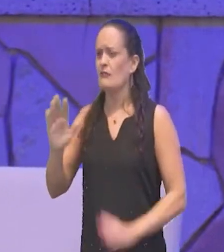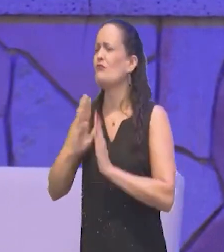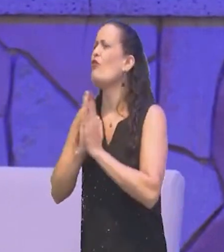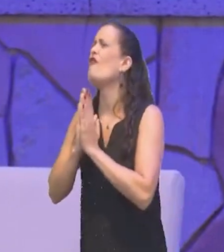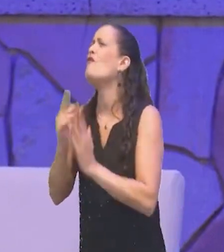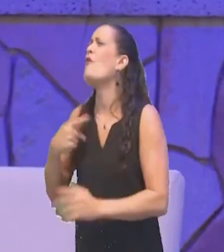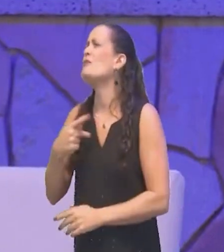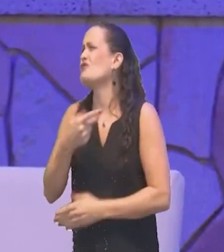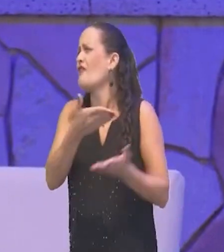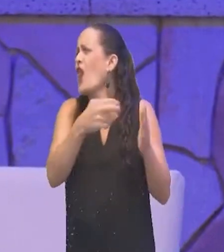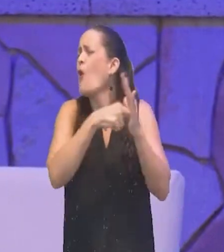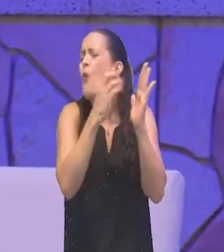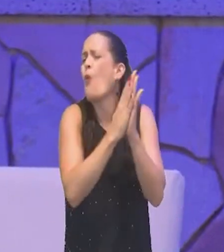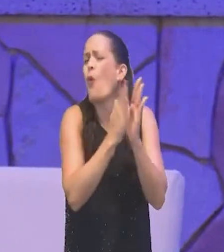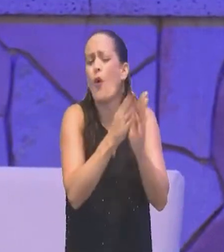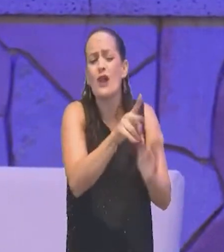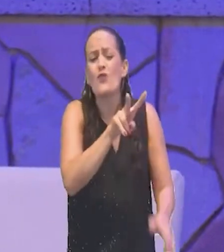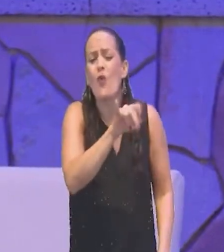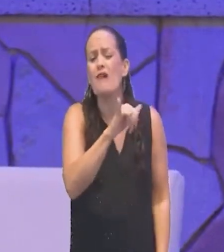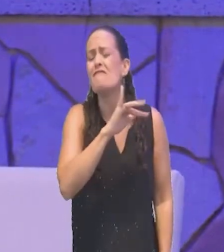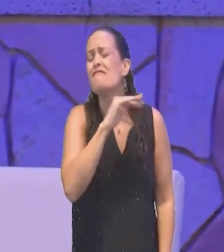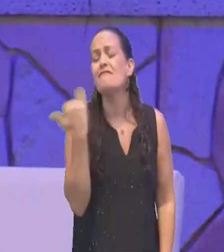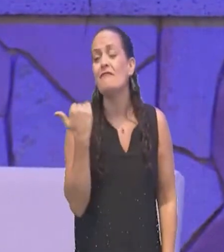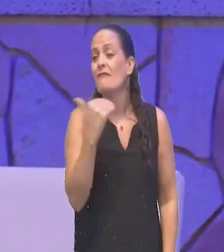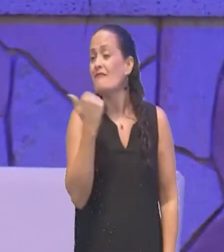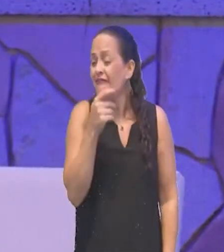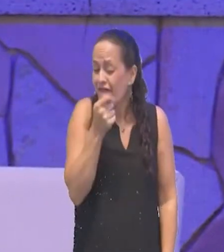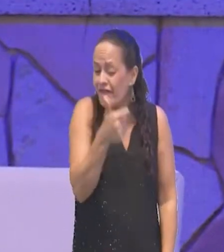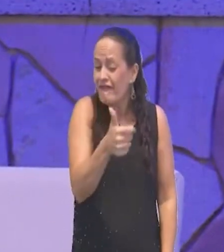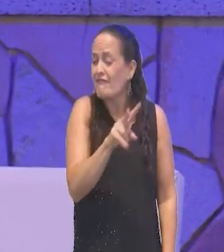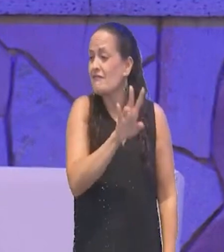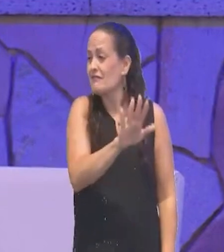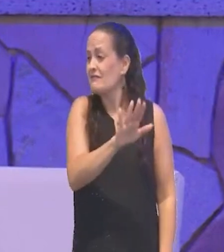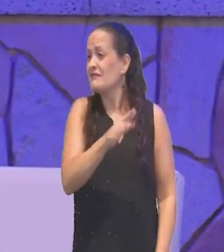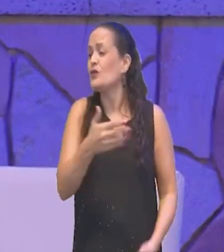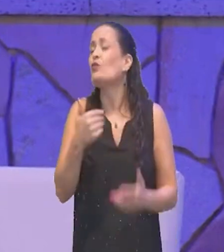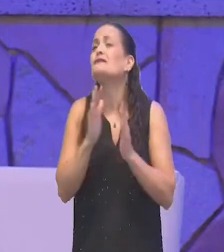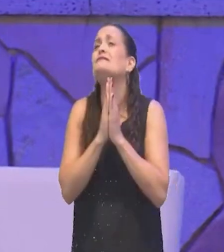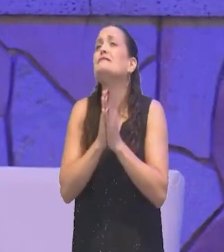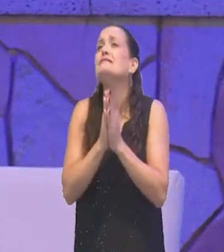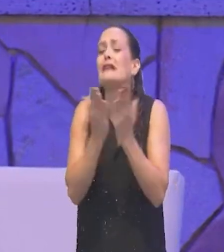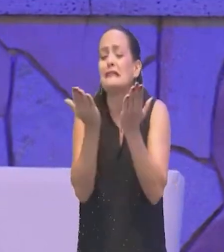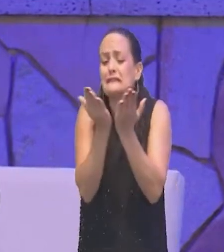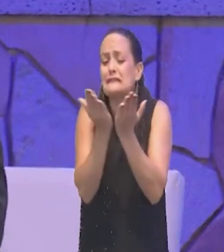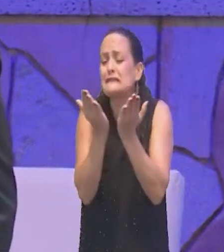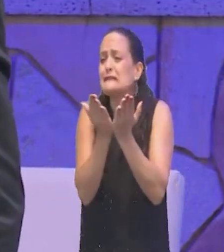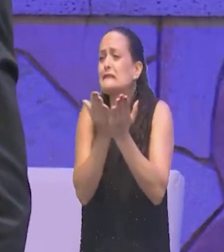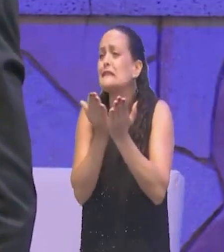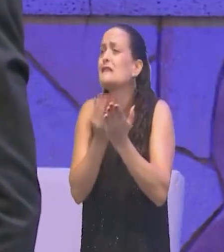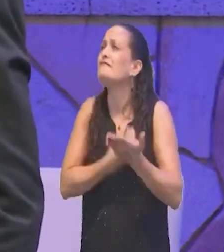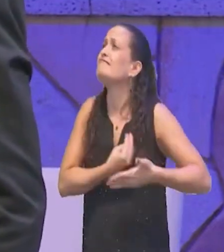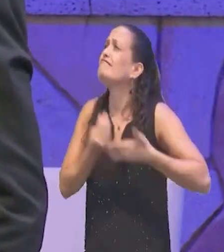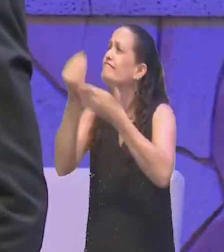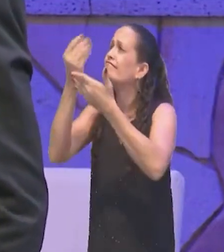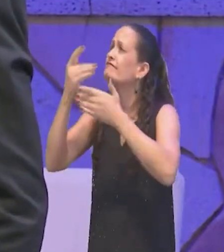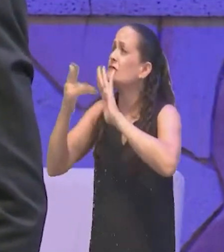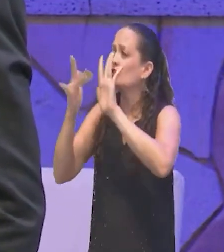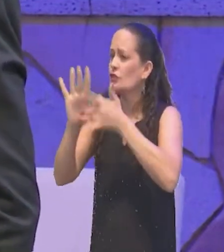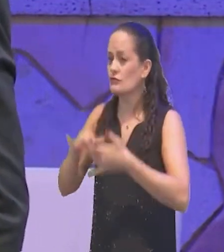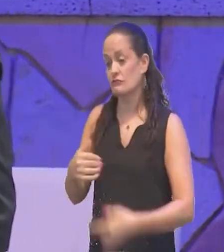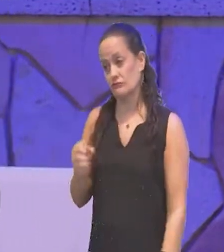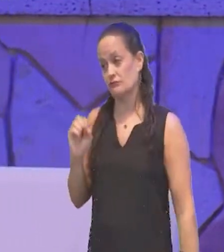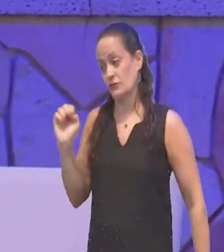ele está partindo para a eternidade. Eu queria tanto que ele se convertesse aos pés de Jesus. E fui